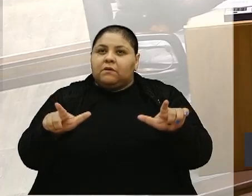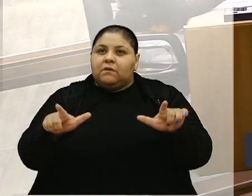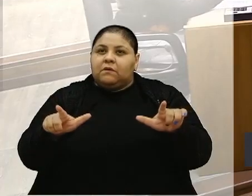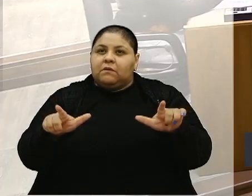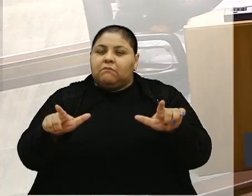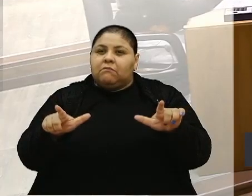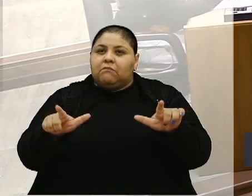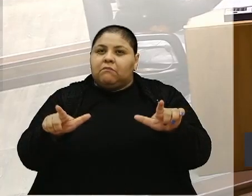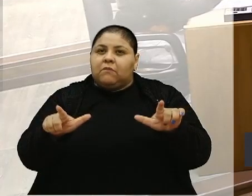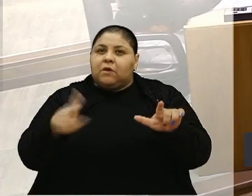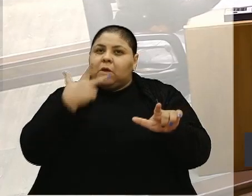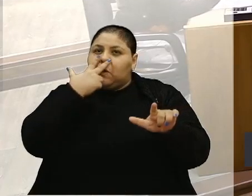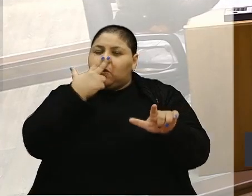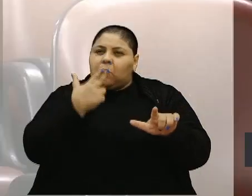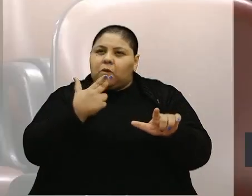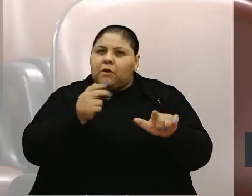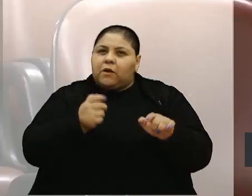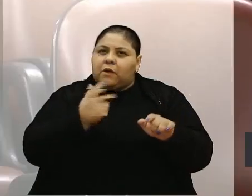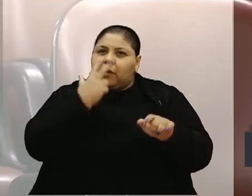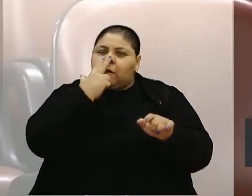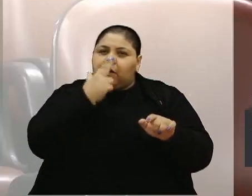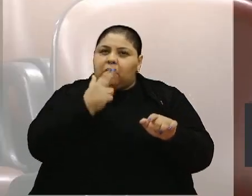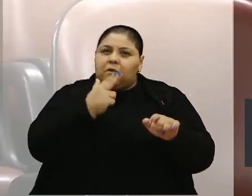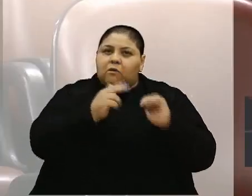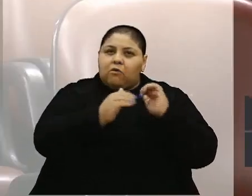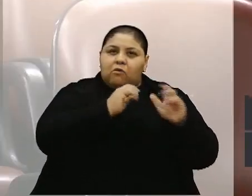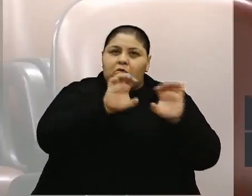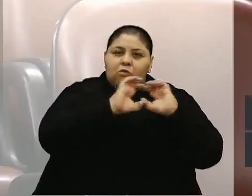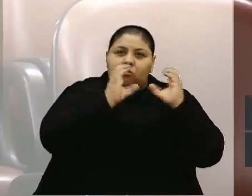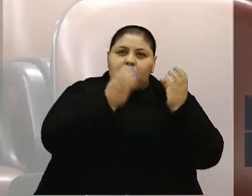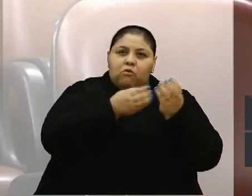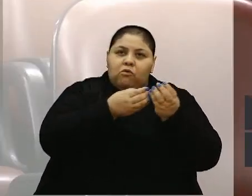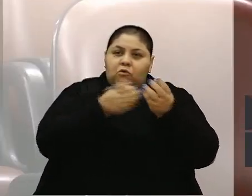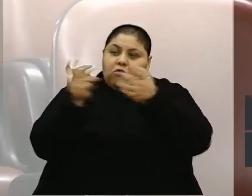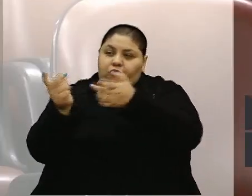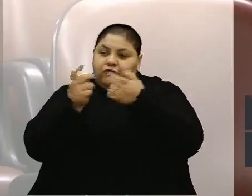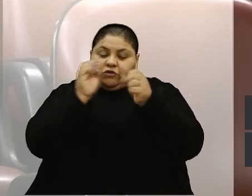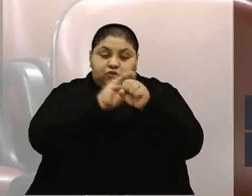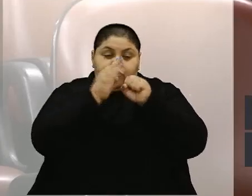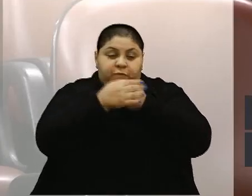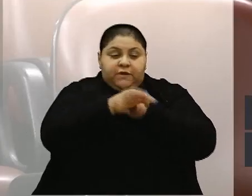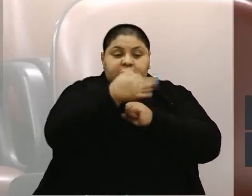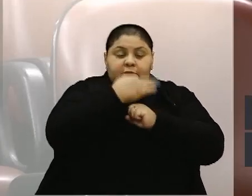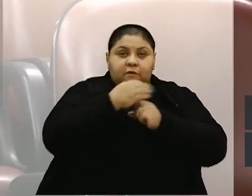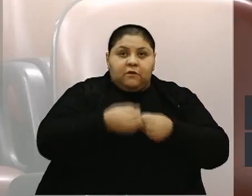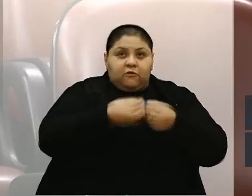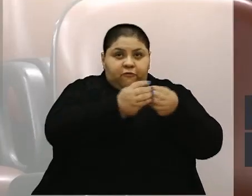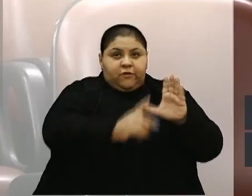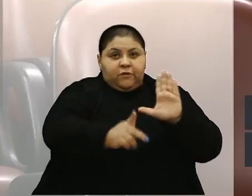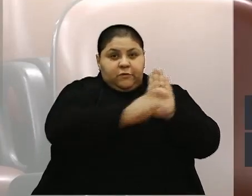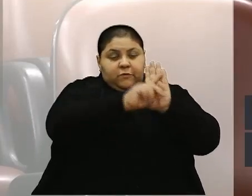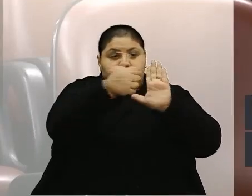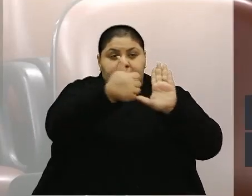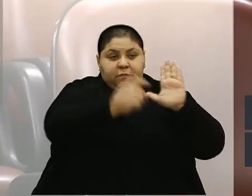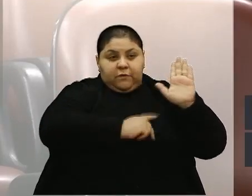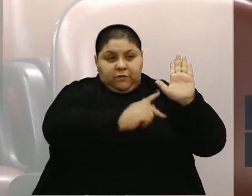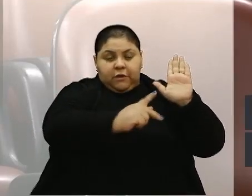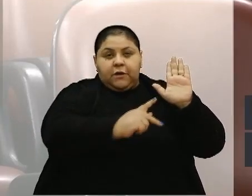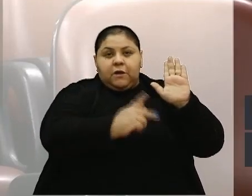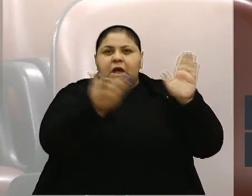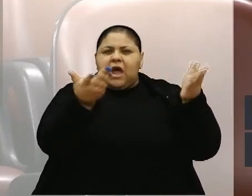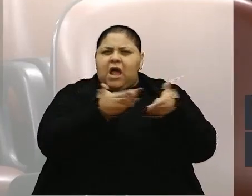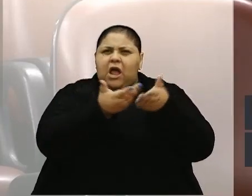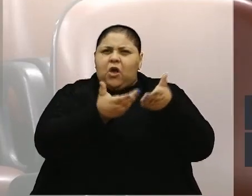comunitário. Eu vou aos bairros de Caxias do Sul e ofereço esse projeto, primeiro para o presidente. Eu tive agora, poucos